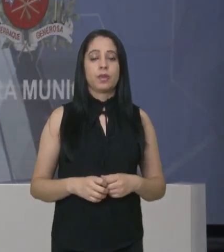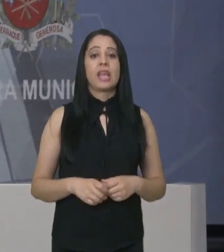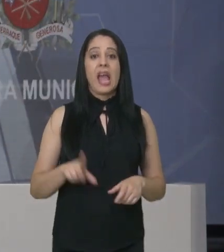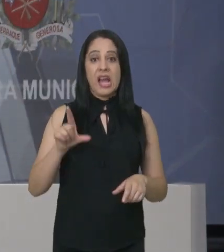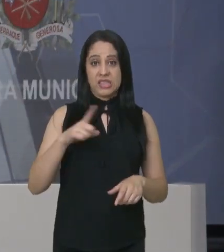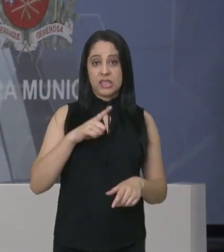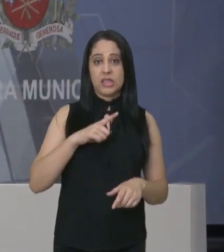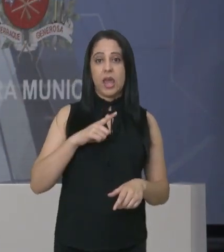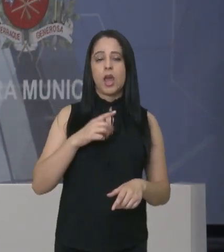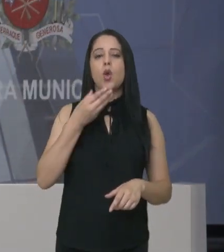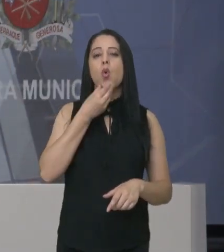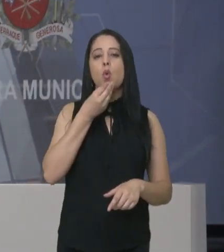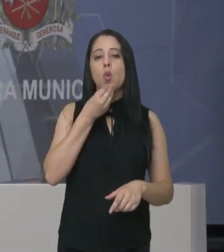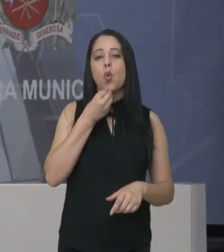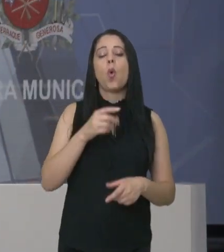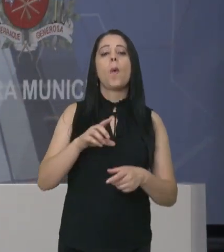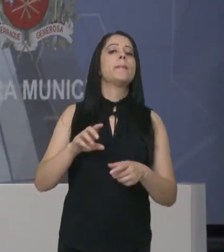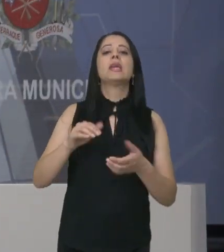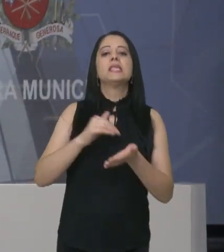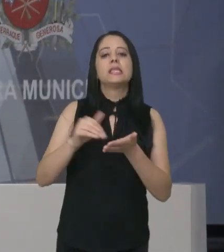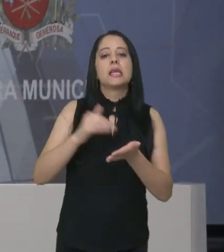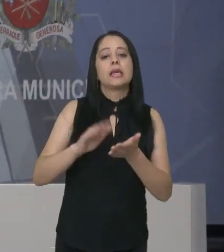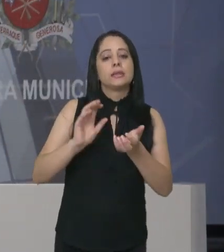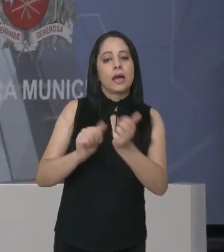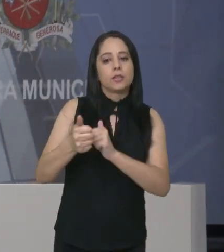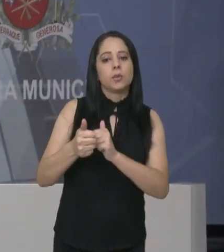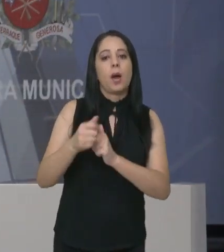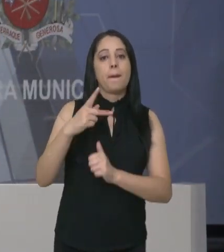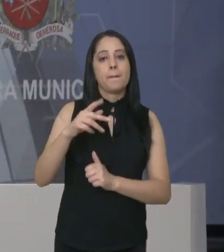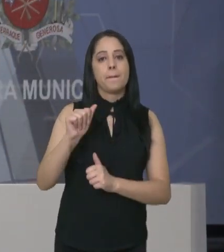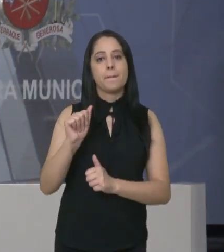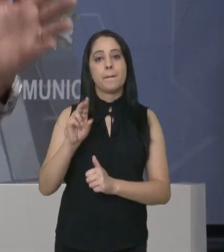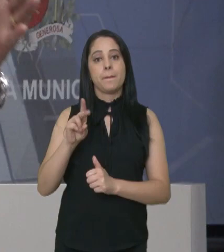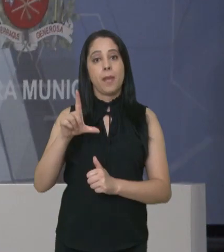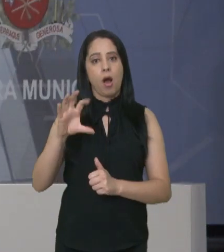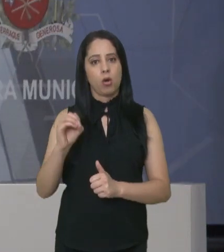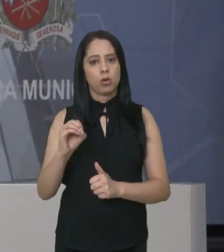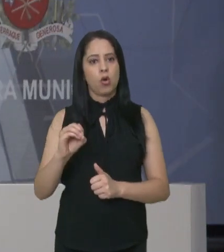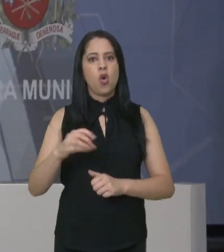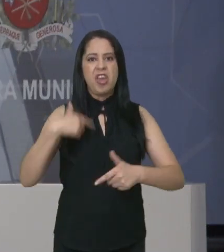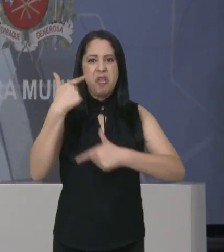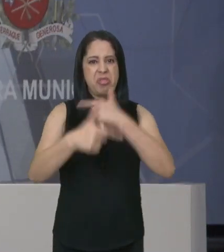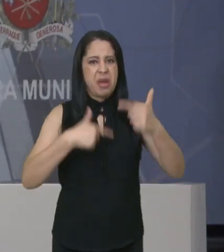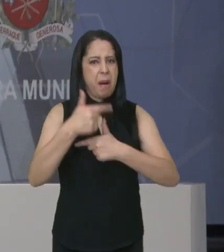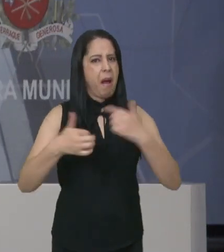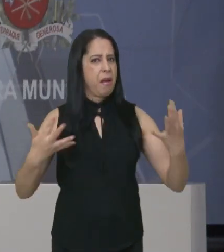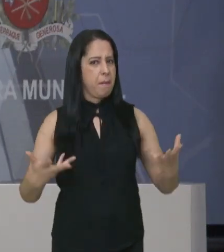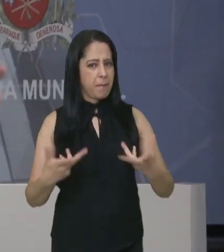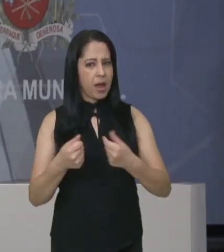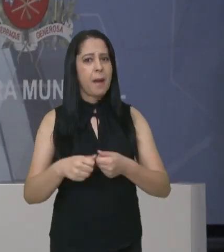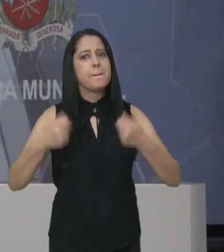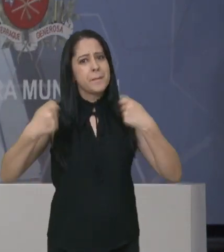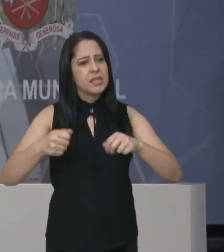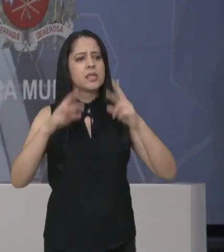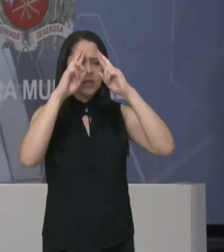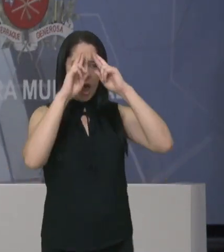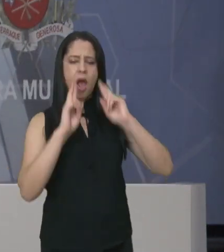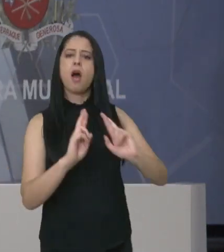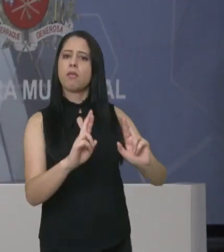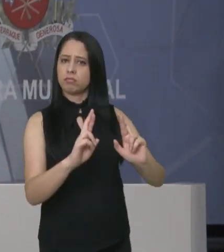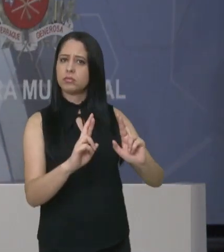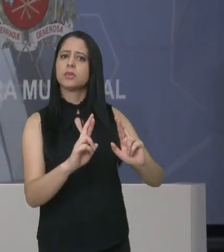de Esportes, professor de Educação Física, professor Paulo Sábio, que faz um grande trabalho. Então precisa ser